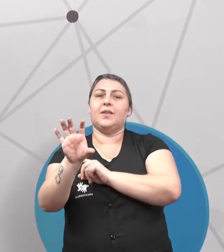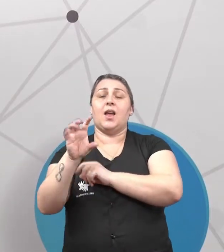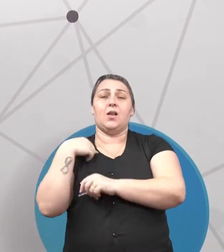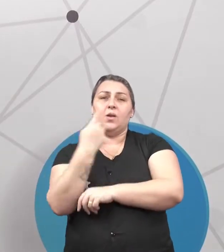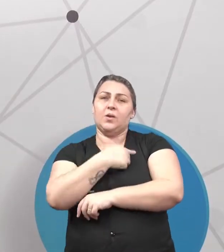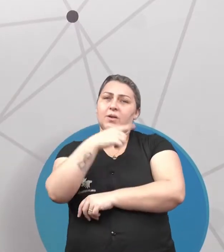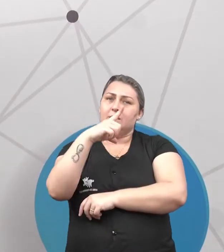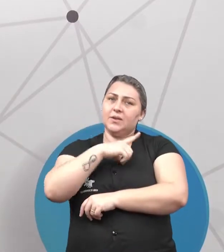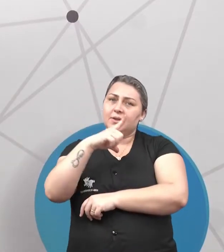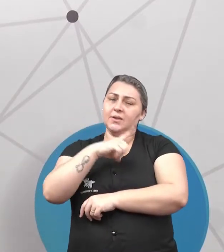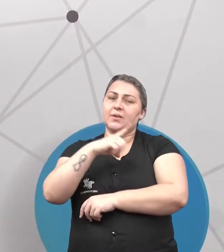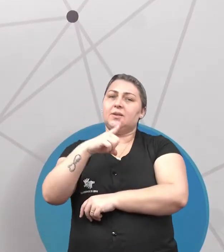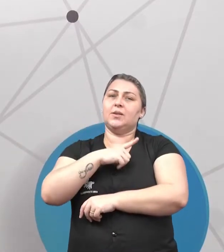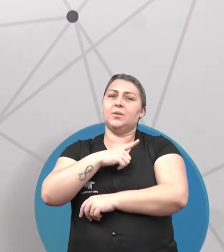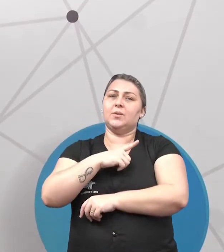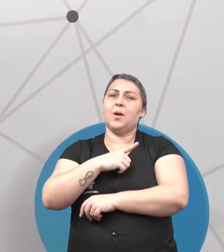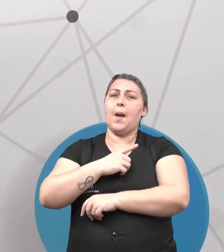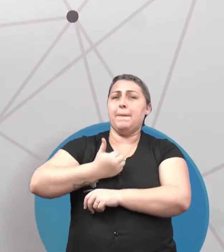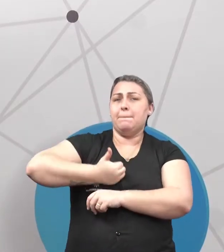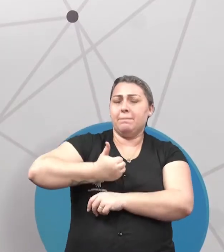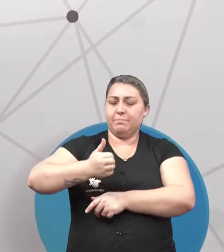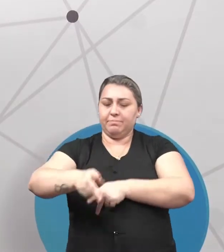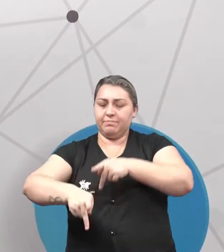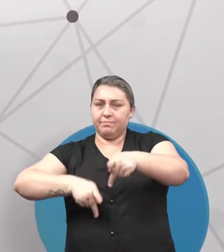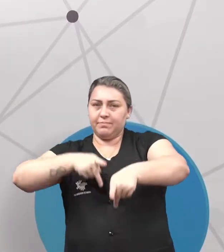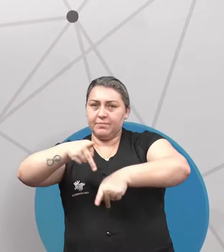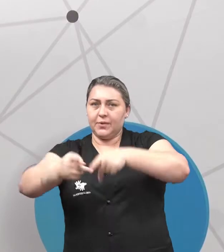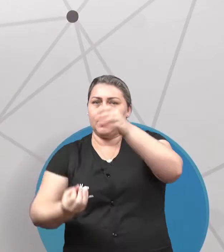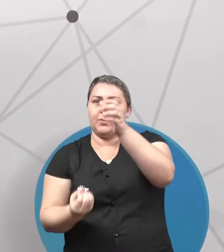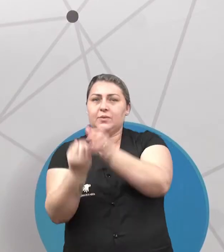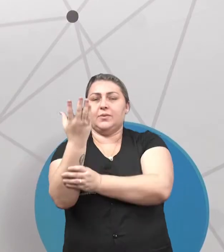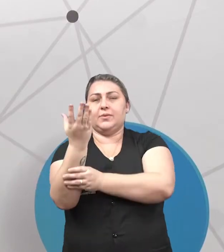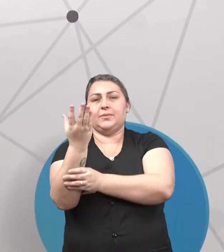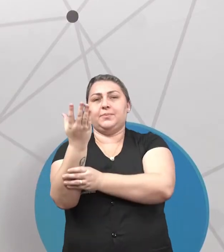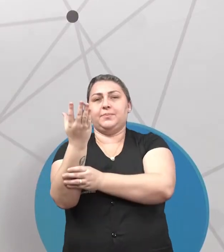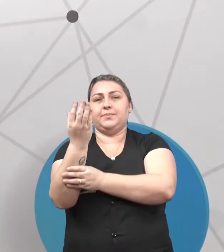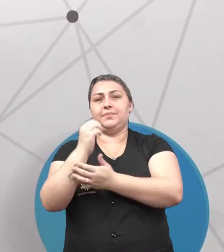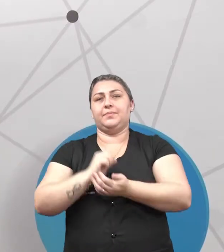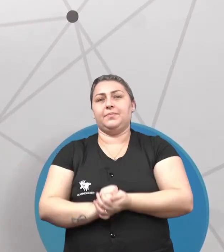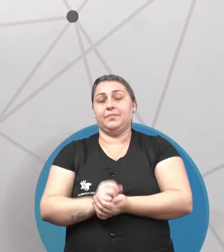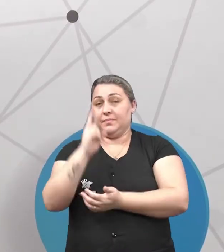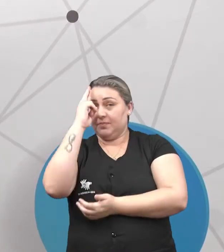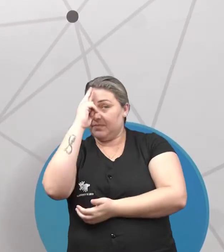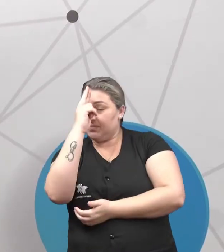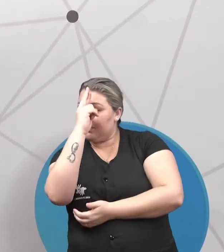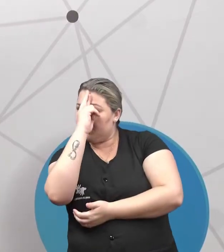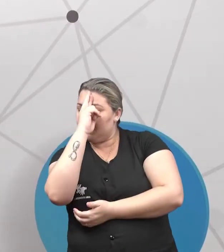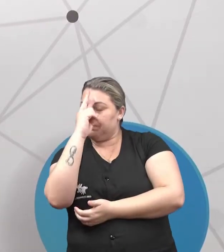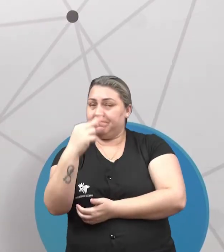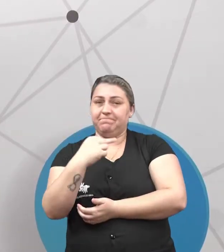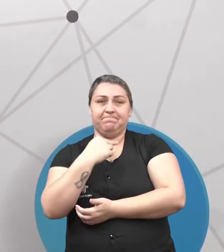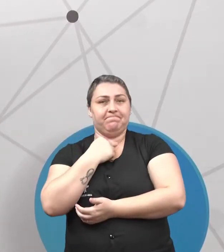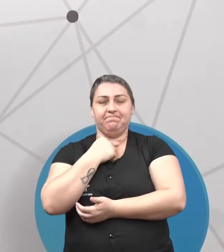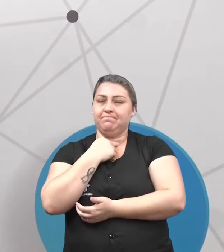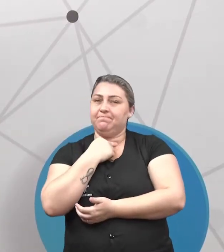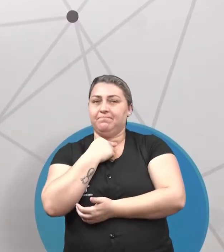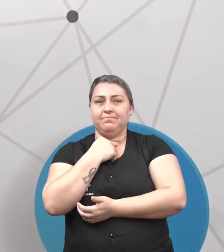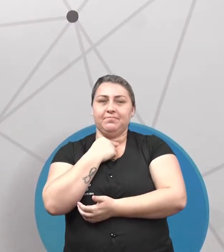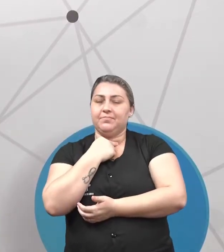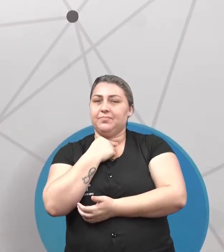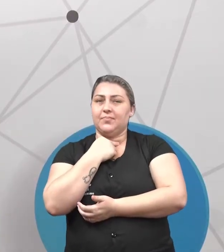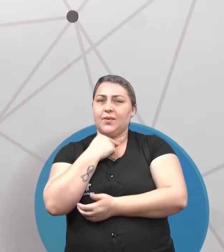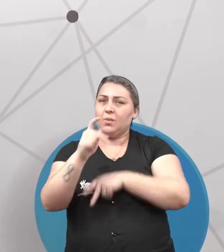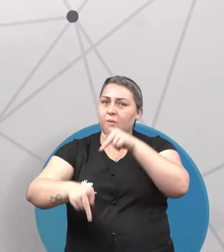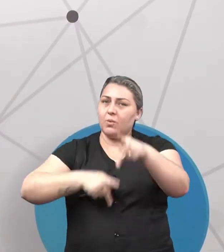gente tem aí os indícios de uma primeira civilização, né? Das primeiras civilizações. Na história, a gente não pode dizer que um